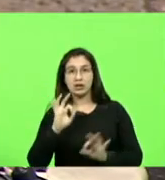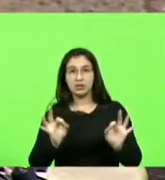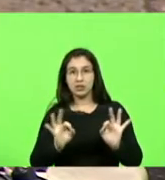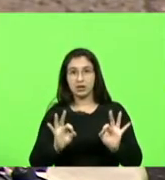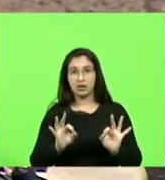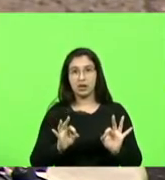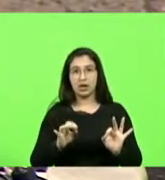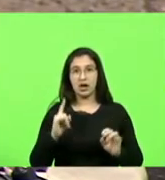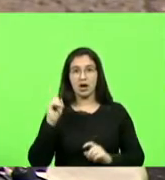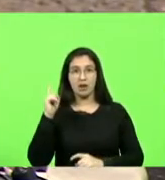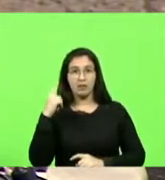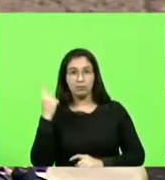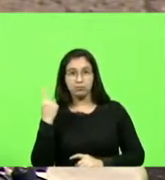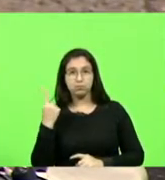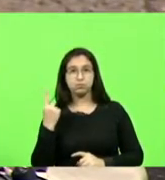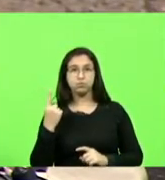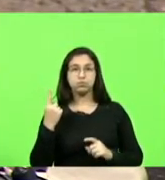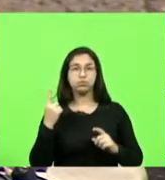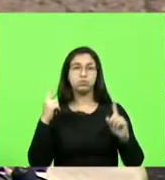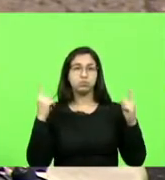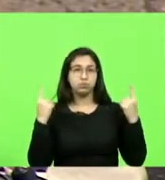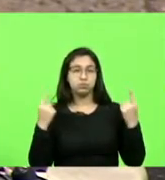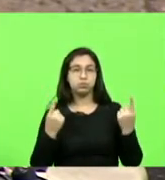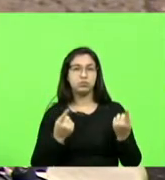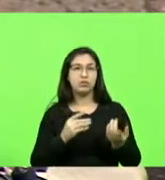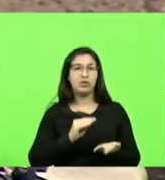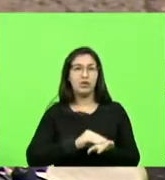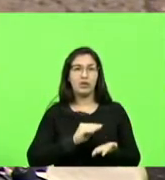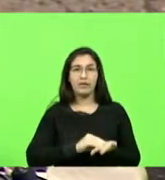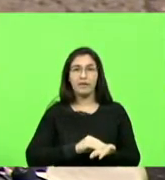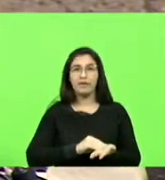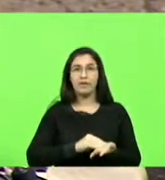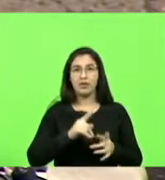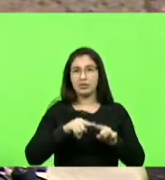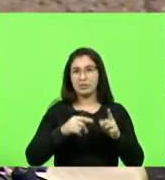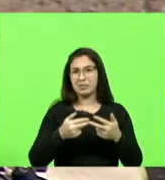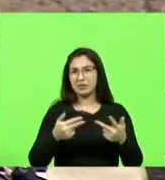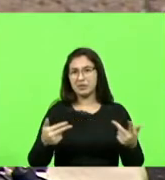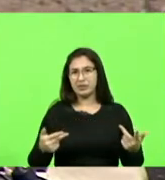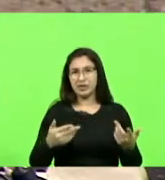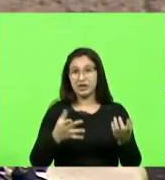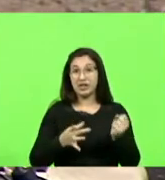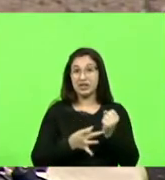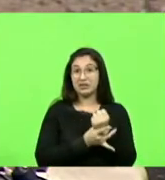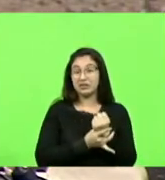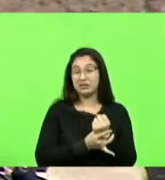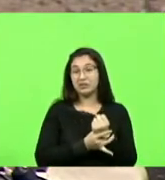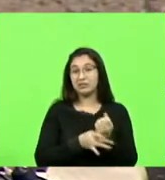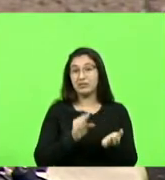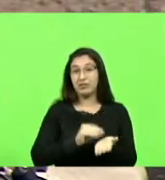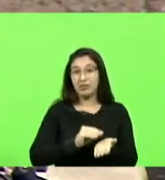Viaturas sem manutenção, amortecedor, pneu e sem seguro. Viatura e sem seguro.